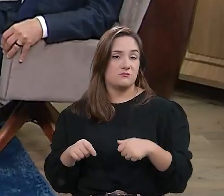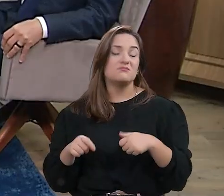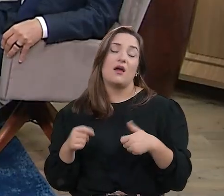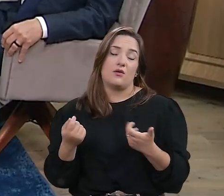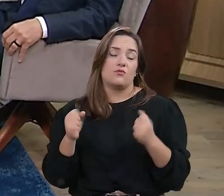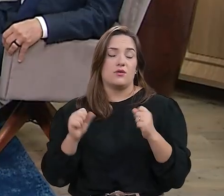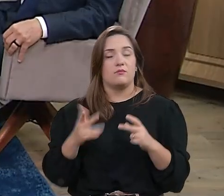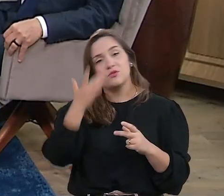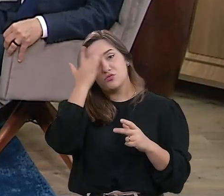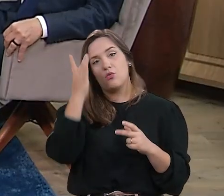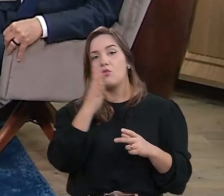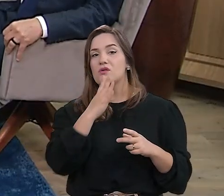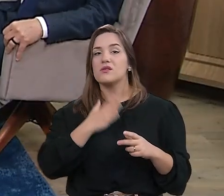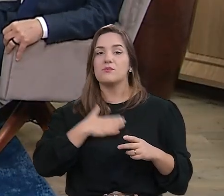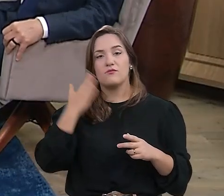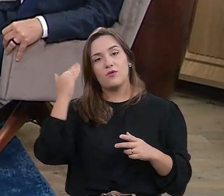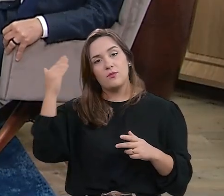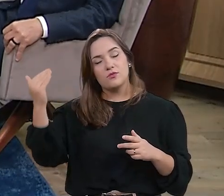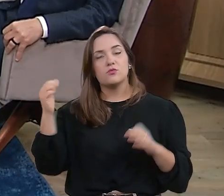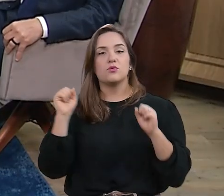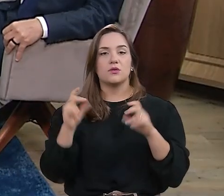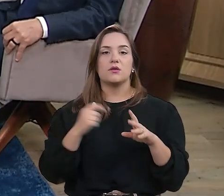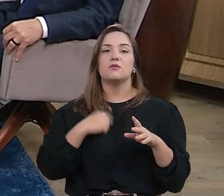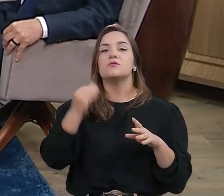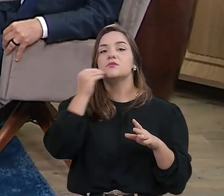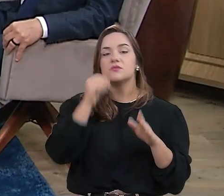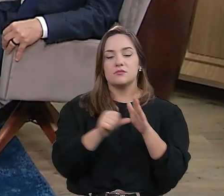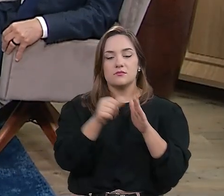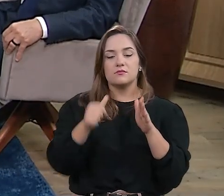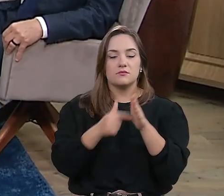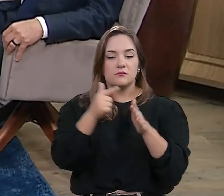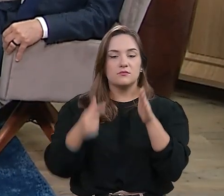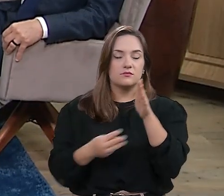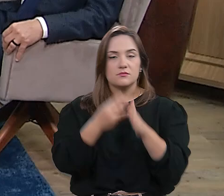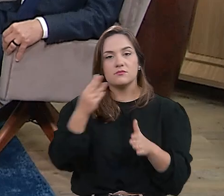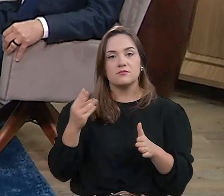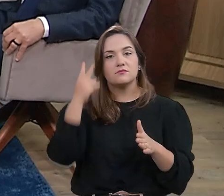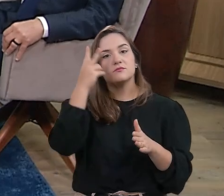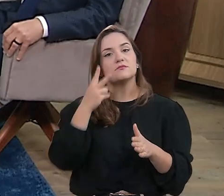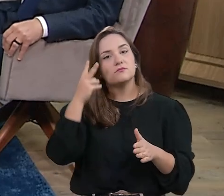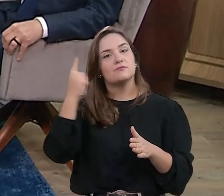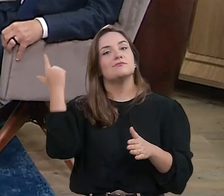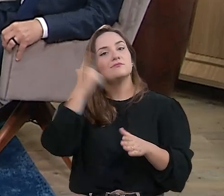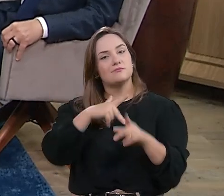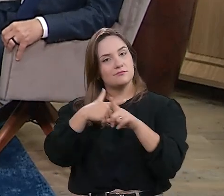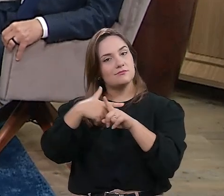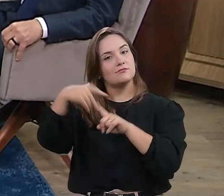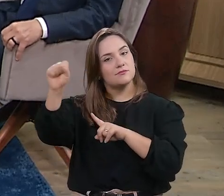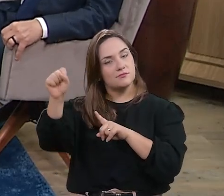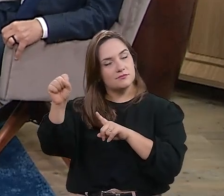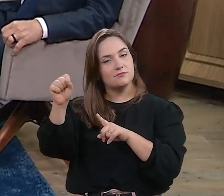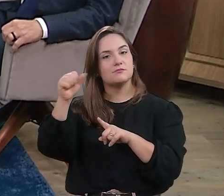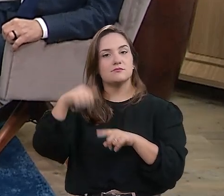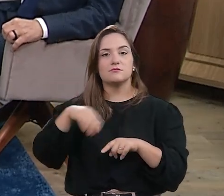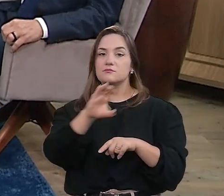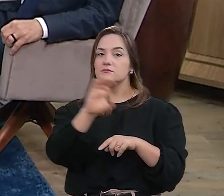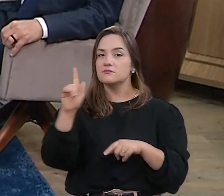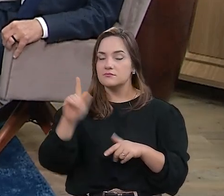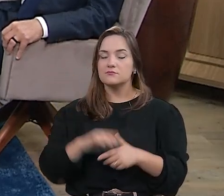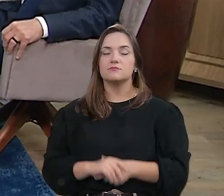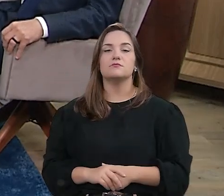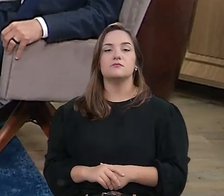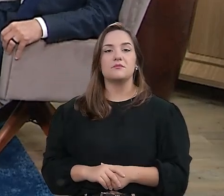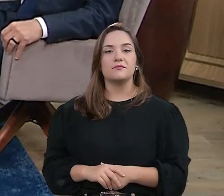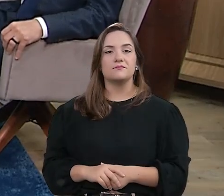muito conhecido, né? E aí, pela terceira vez, quando eu me candidatei a vereador, eu fui eleito em